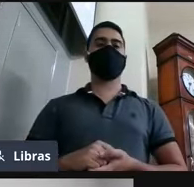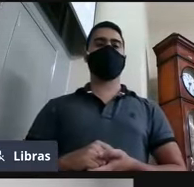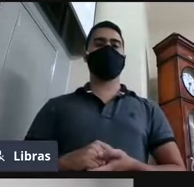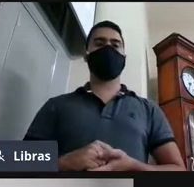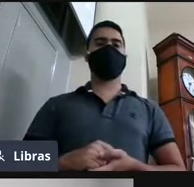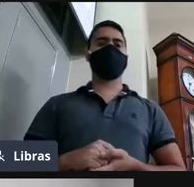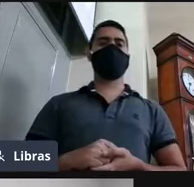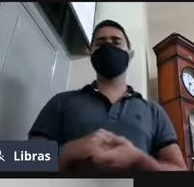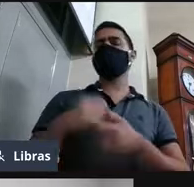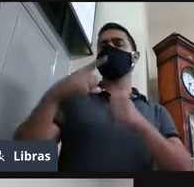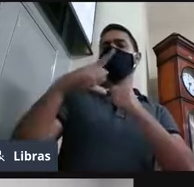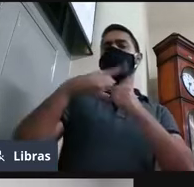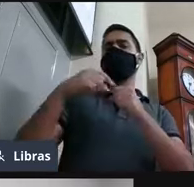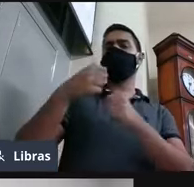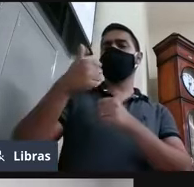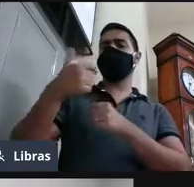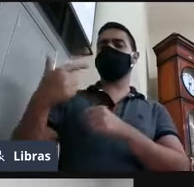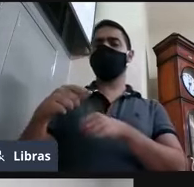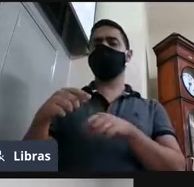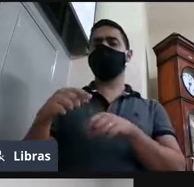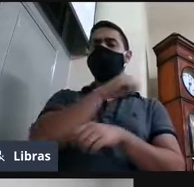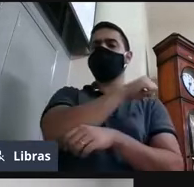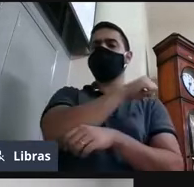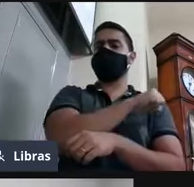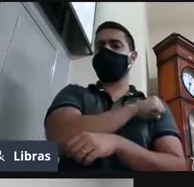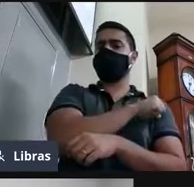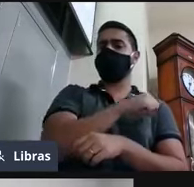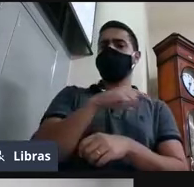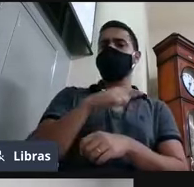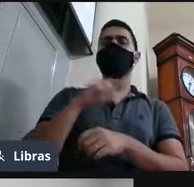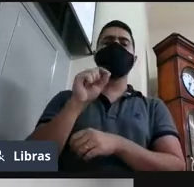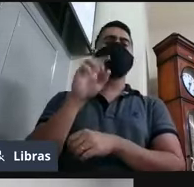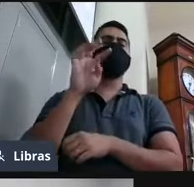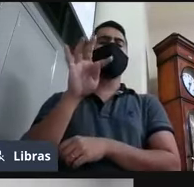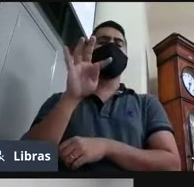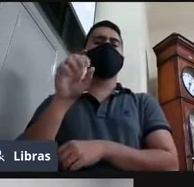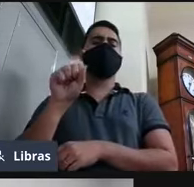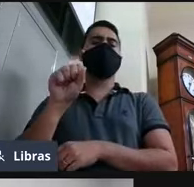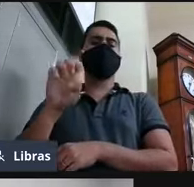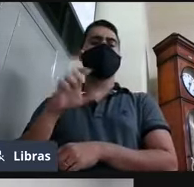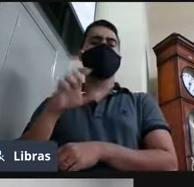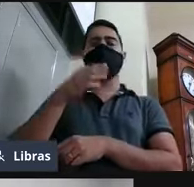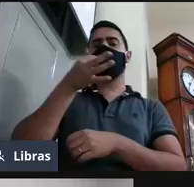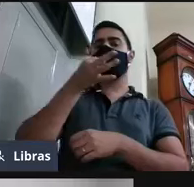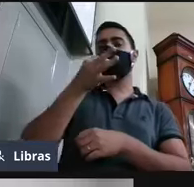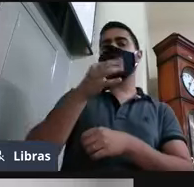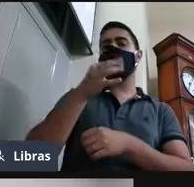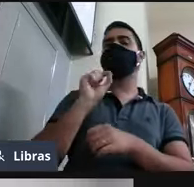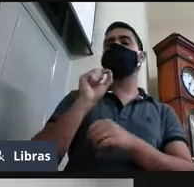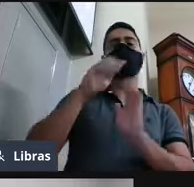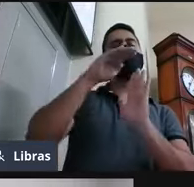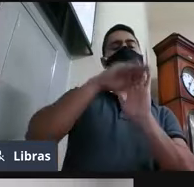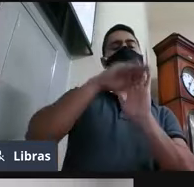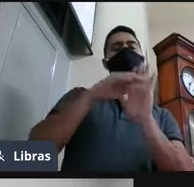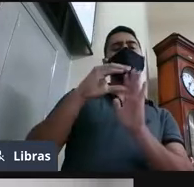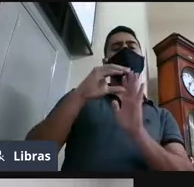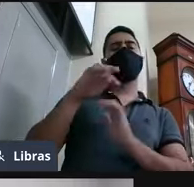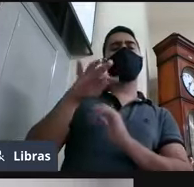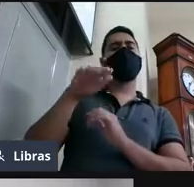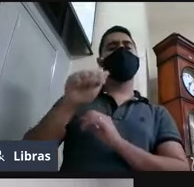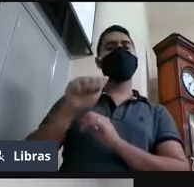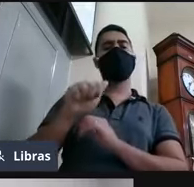125, inciso 1 e 2 da Constituição do Estado do Rio de Janeiro, que é de competência do TCE emitir parecer prévio sobre as contas dos municípios